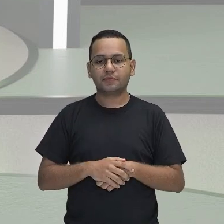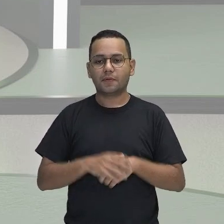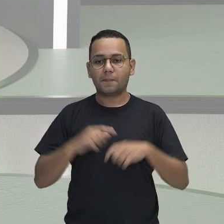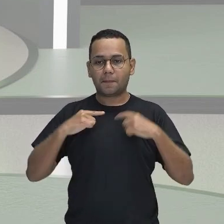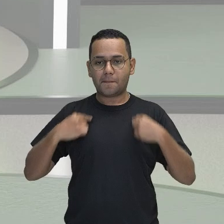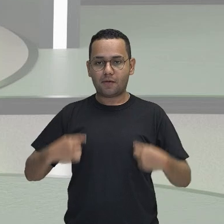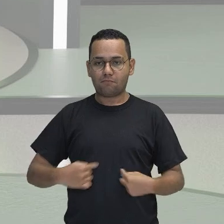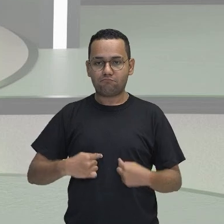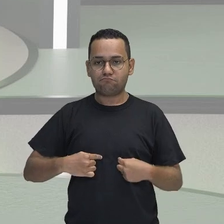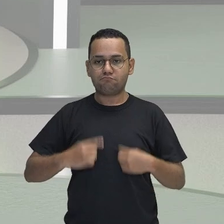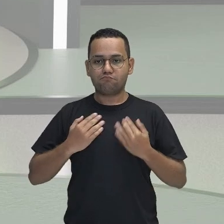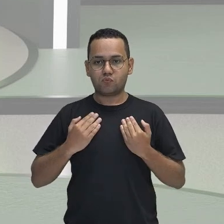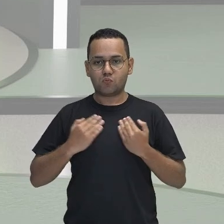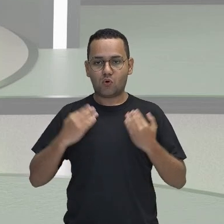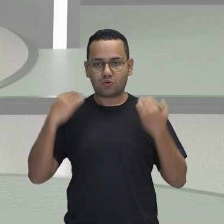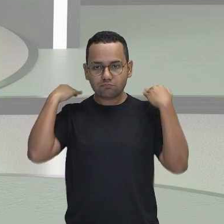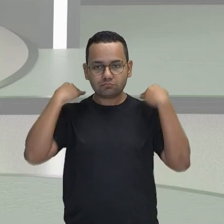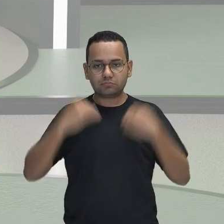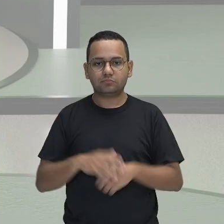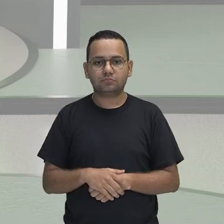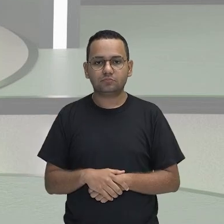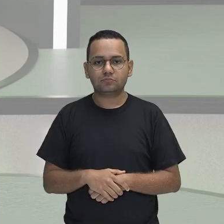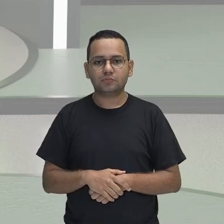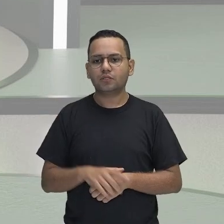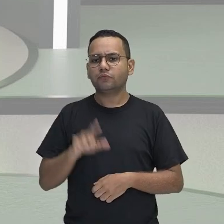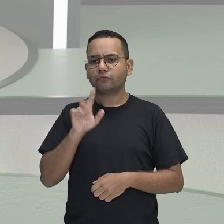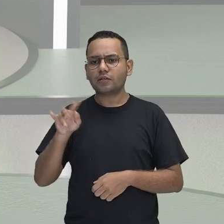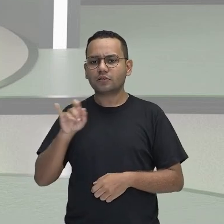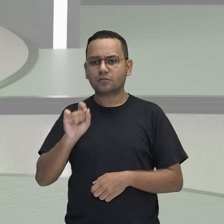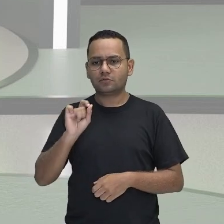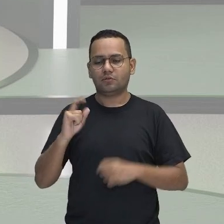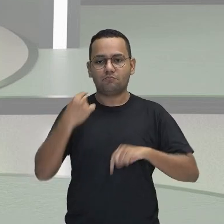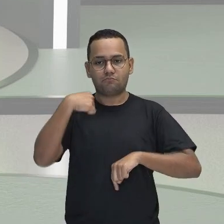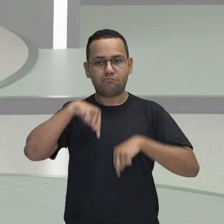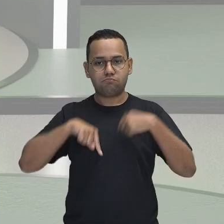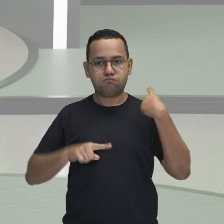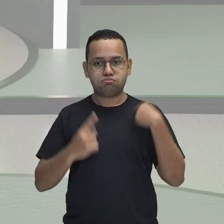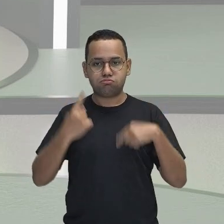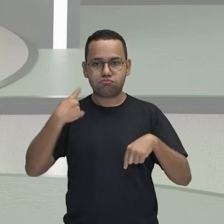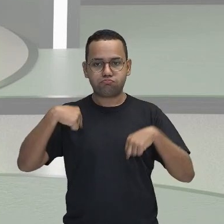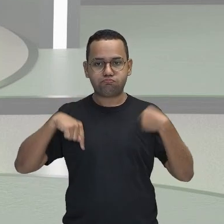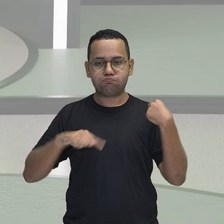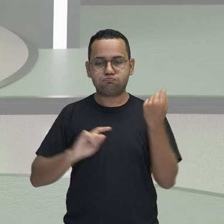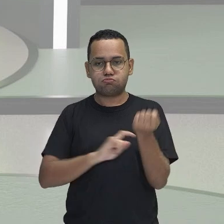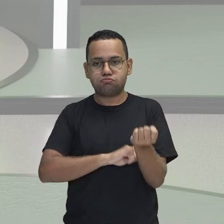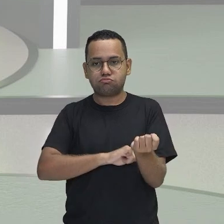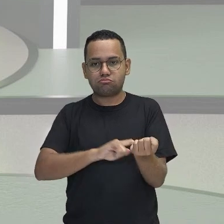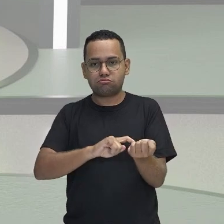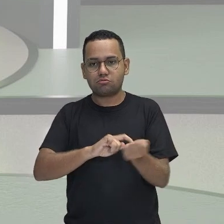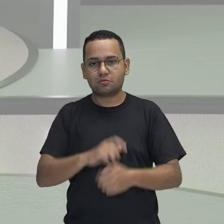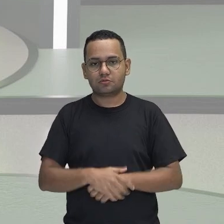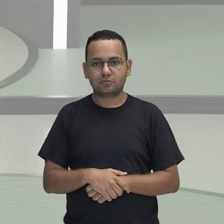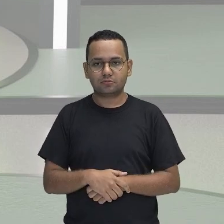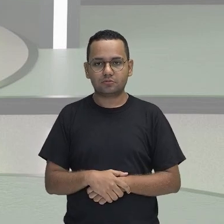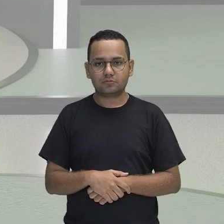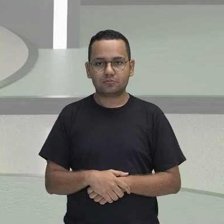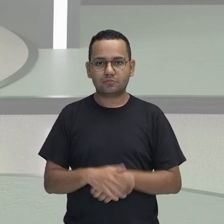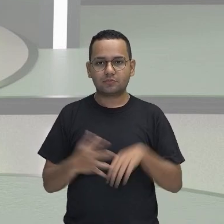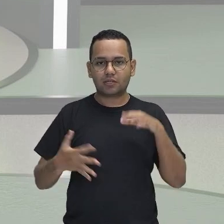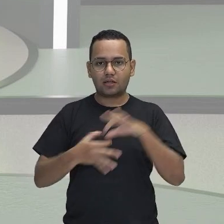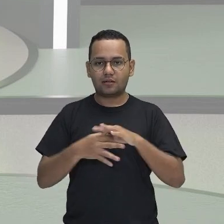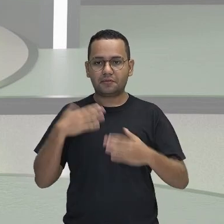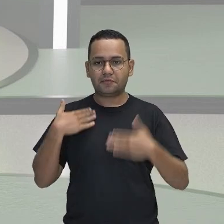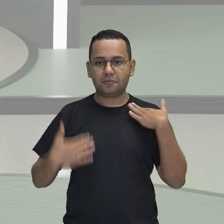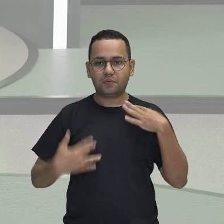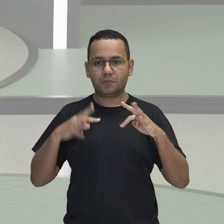e possui a função de bombear o sangue através dos vasos sanguíneos para irrigar o corpo.